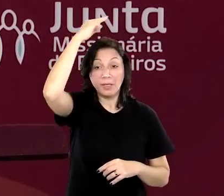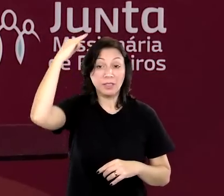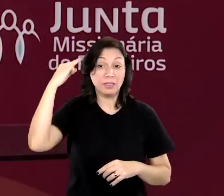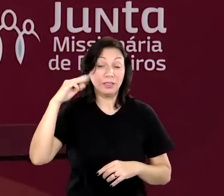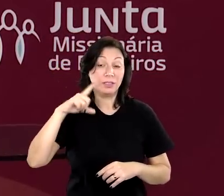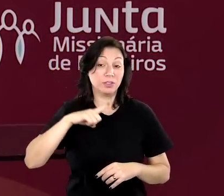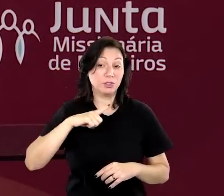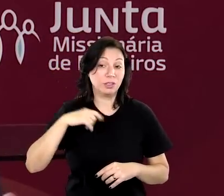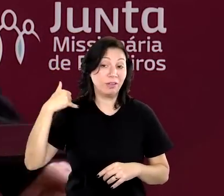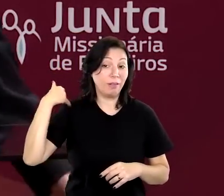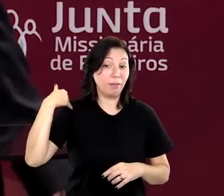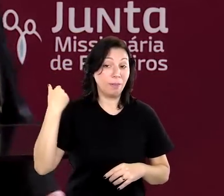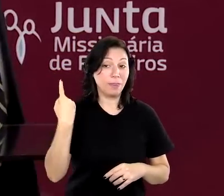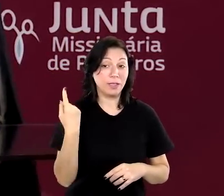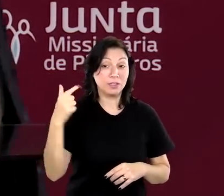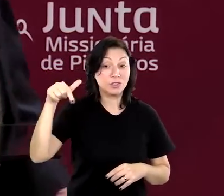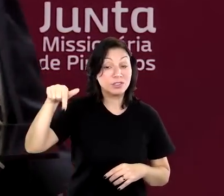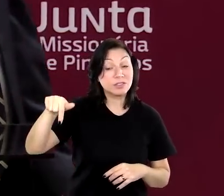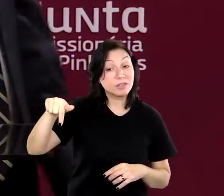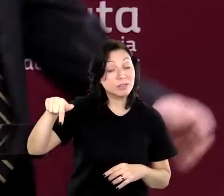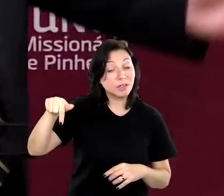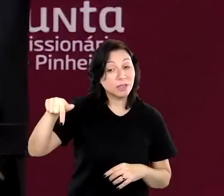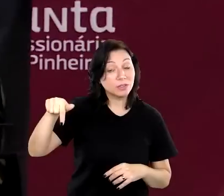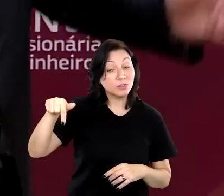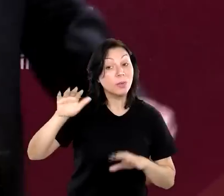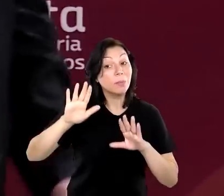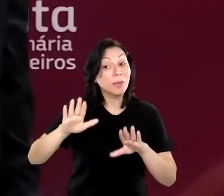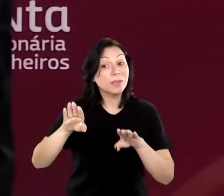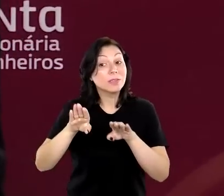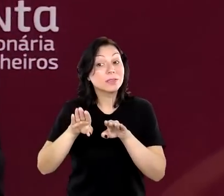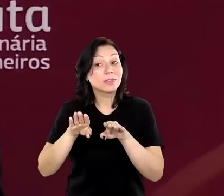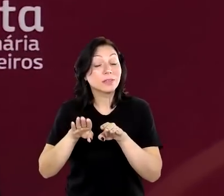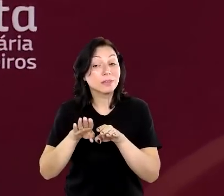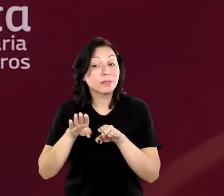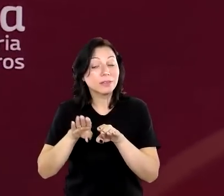também chamou Isabel, que já estava na velhice,